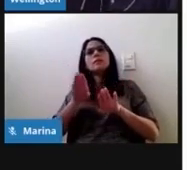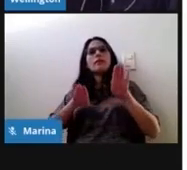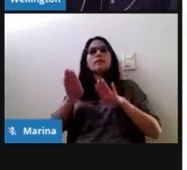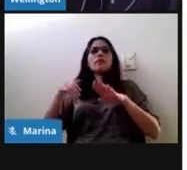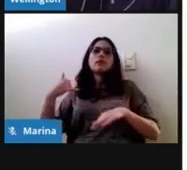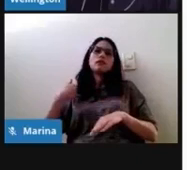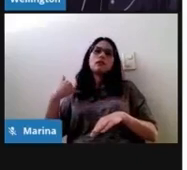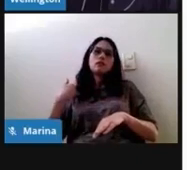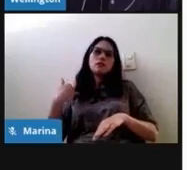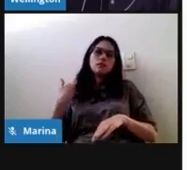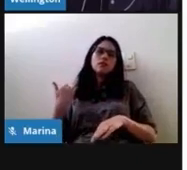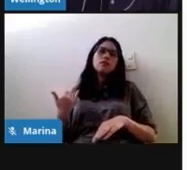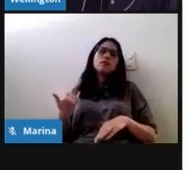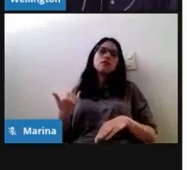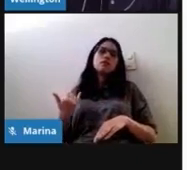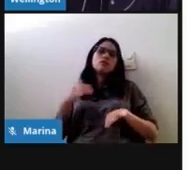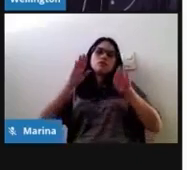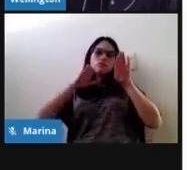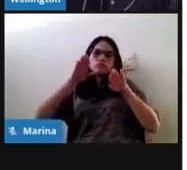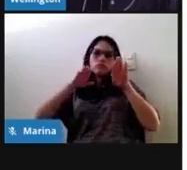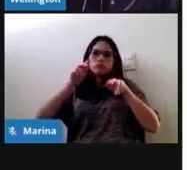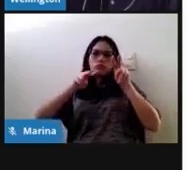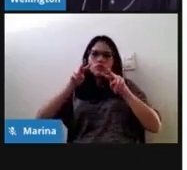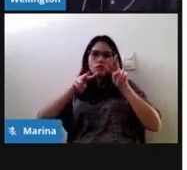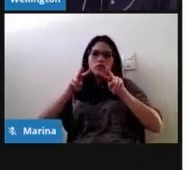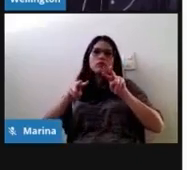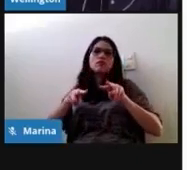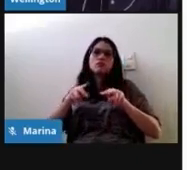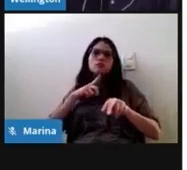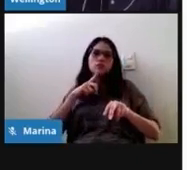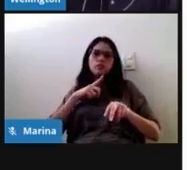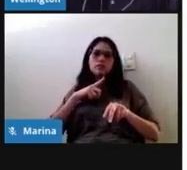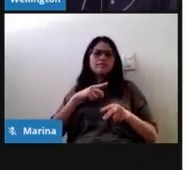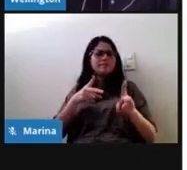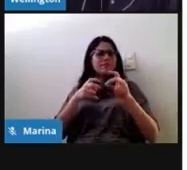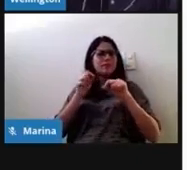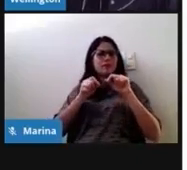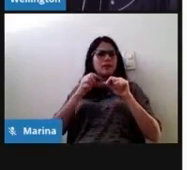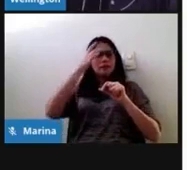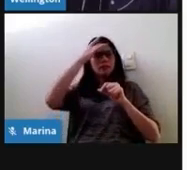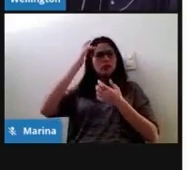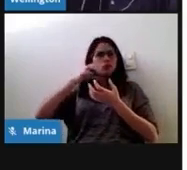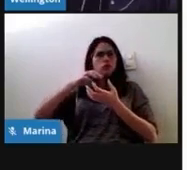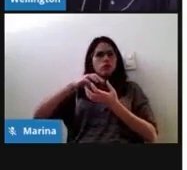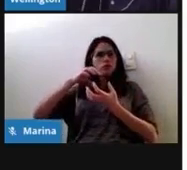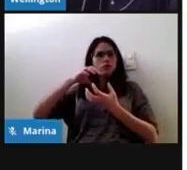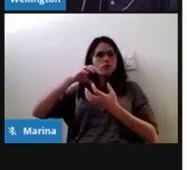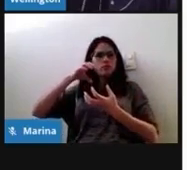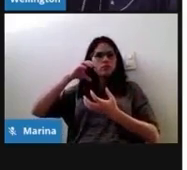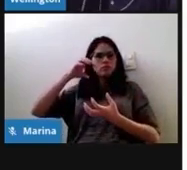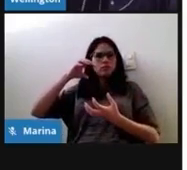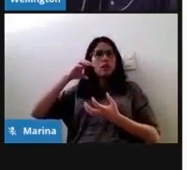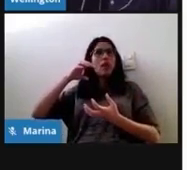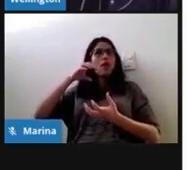tá? À medida que as pessoas vão ficando mais velhas, essa prevalência de